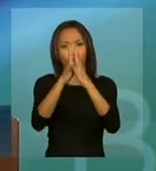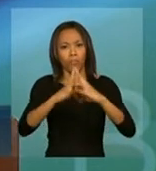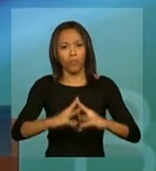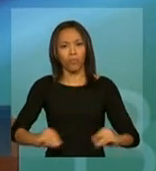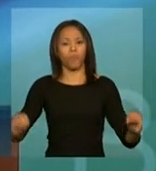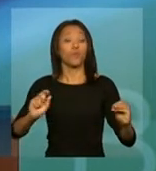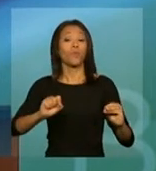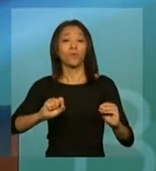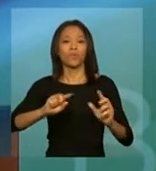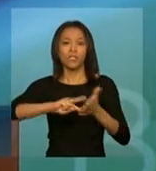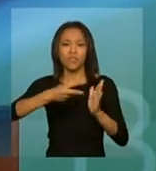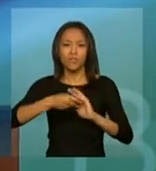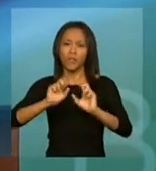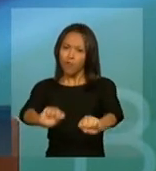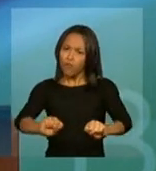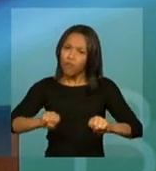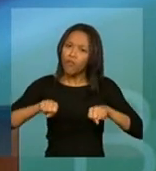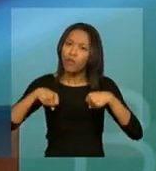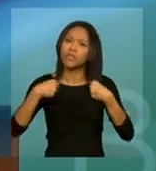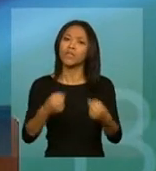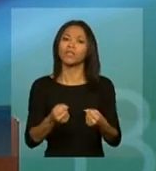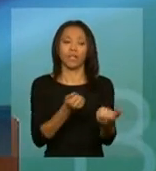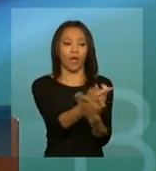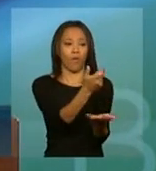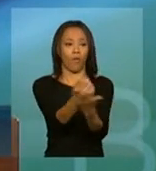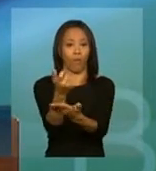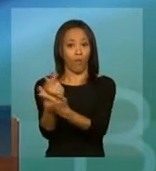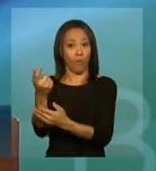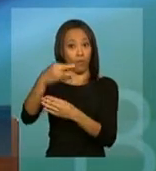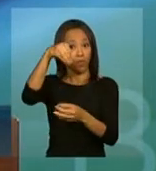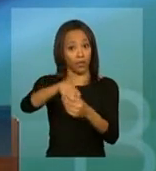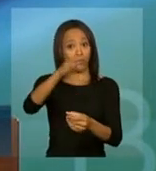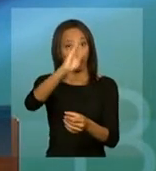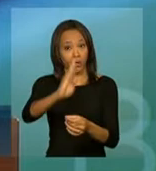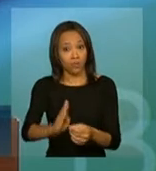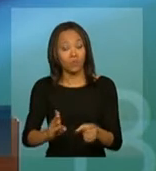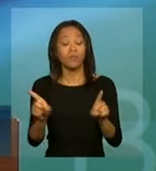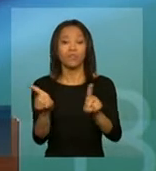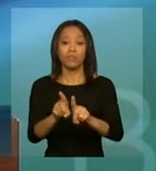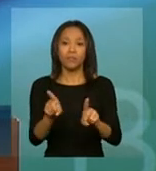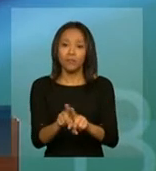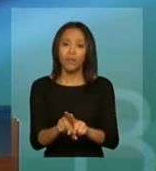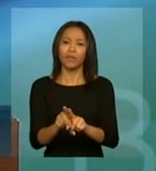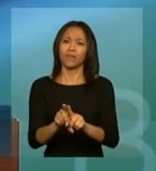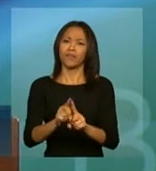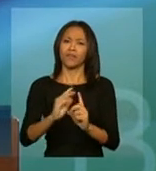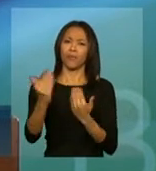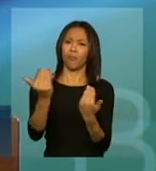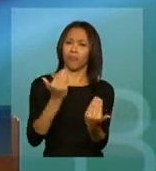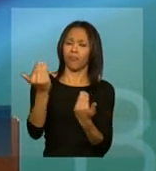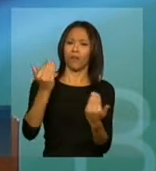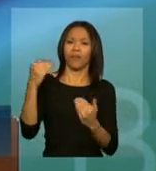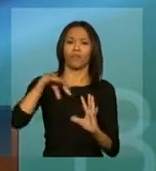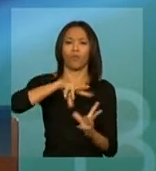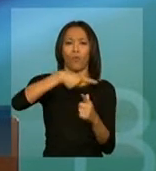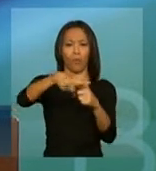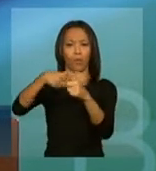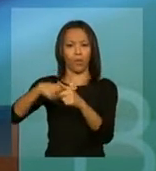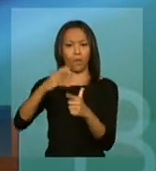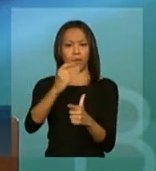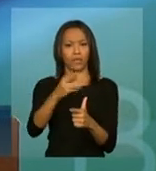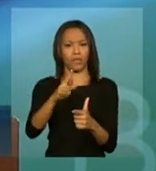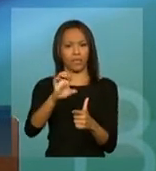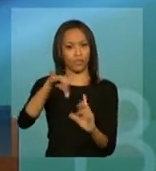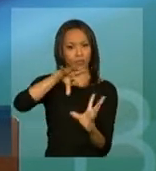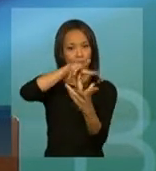ampliar e fortalecer o mercado de consumo interno, uma importante linha de defesa frente à crise mundial. É digno de